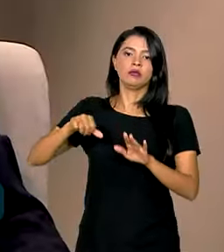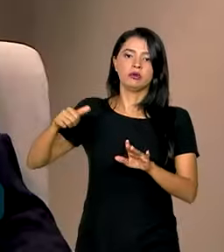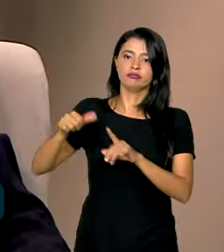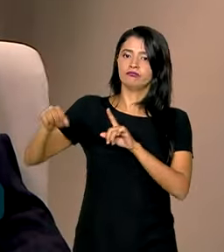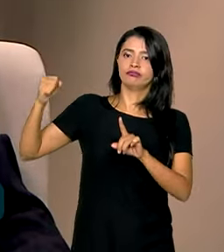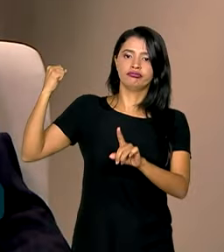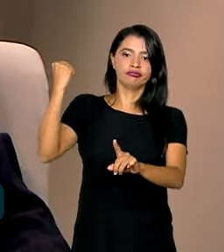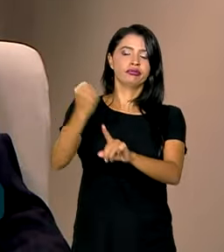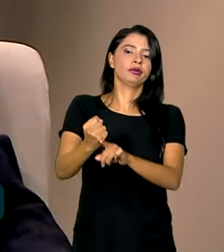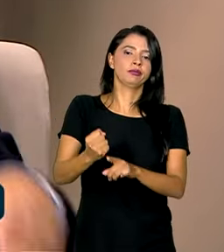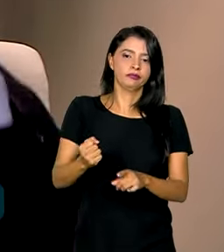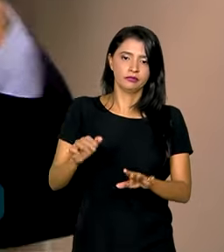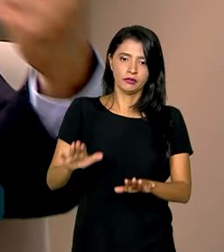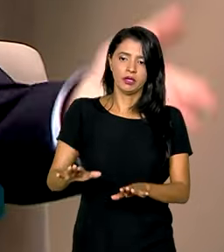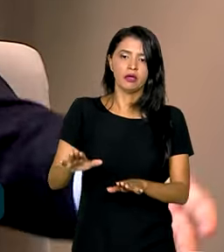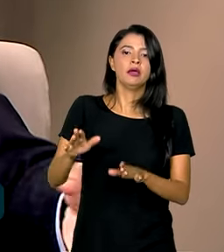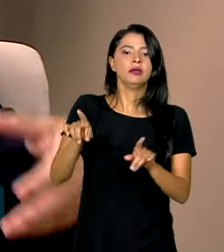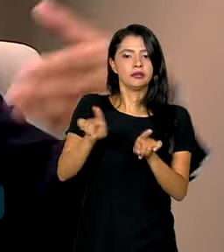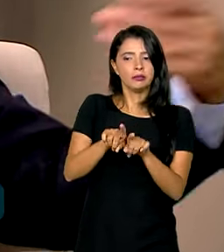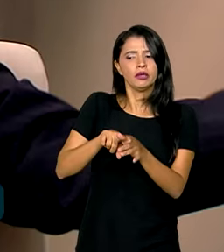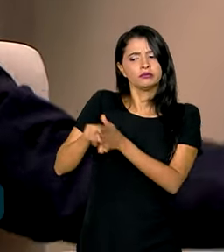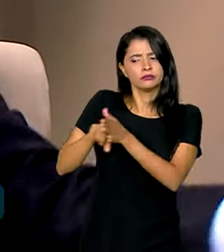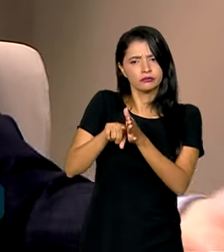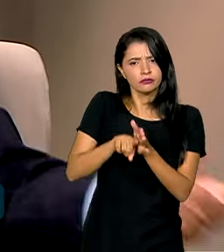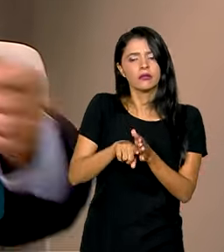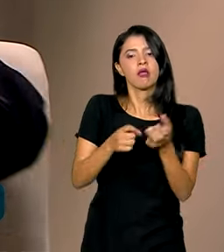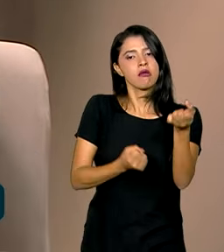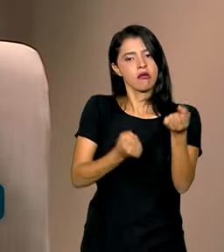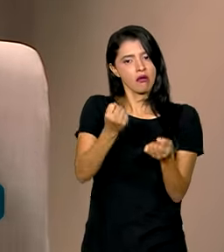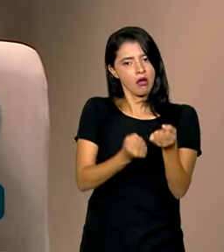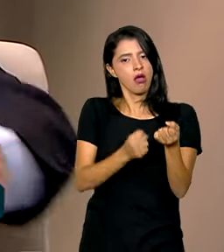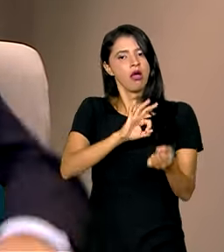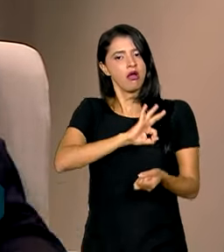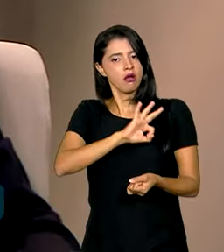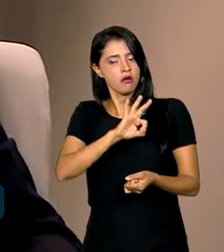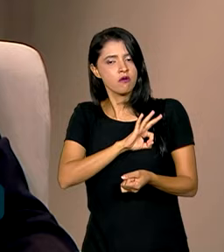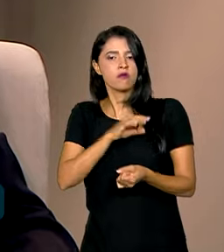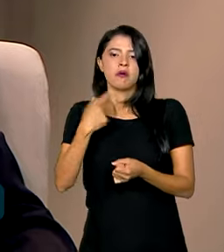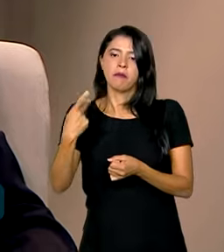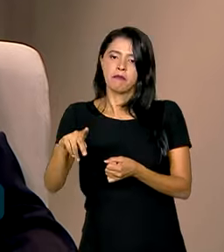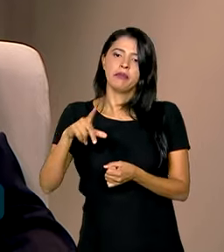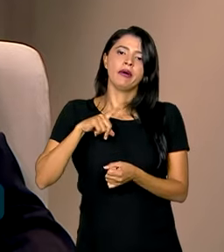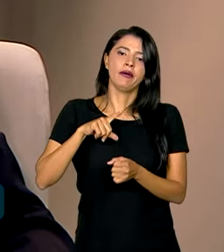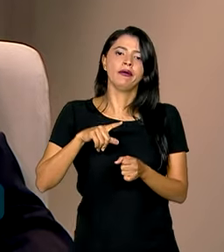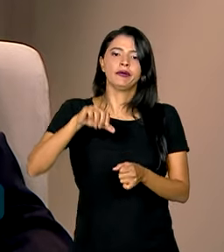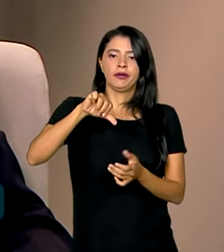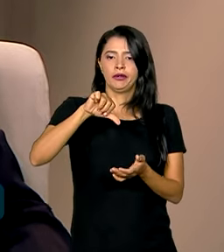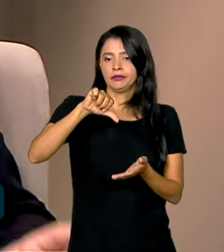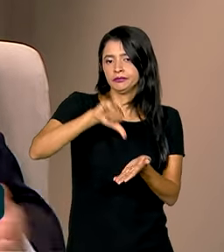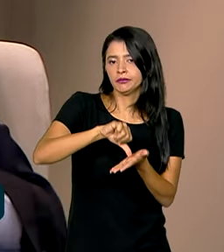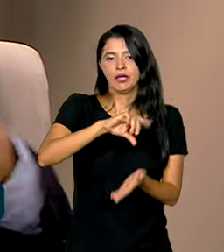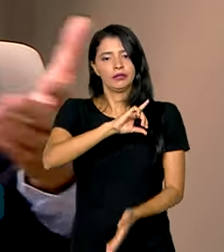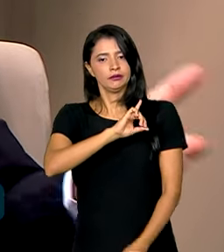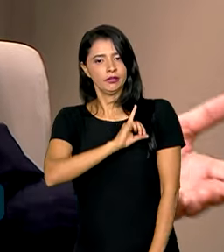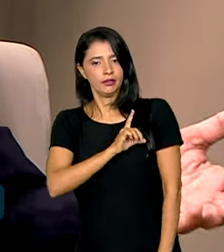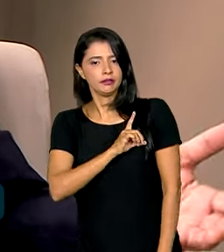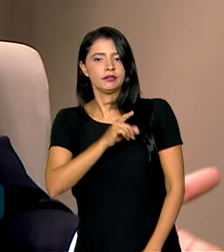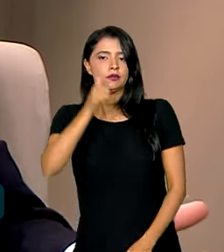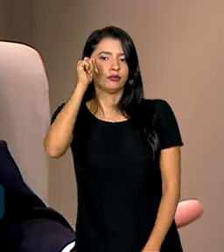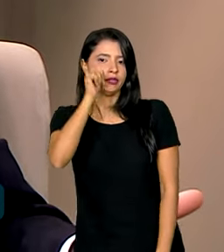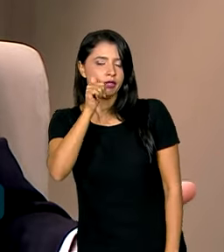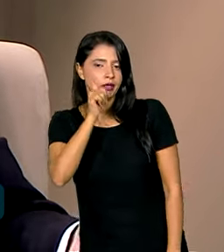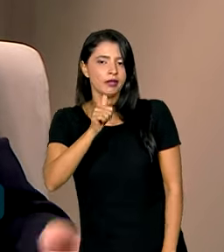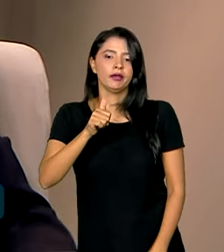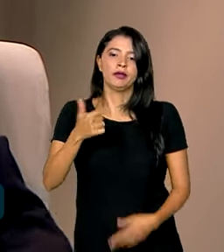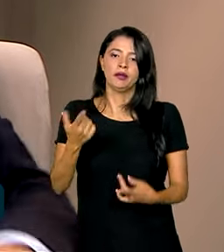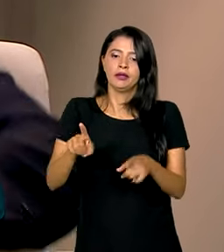mais celeremente apurados, destinou viaturas para as patrulhas Maria da Penha, para as delegacias da mulher. E iniciamos hoje o